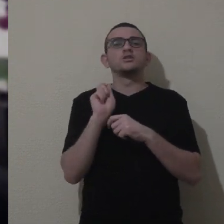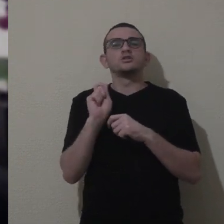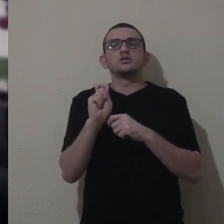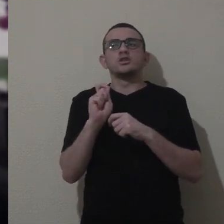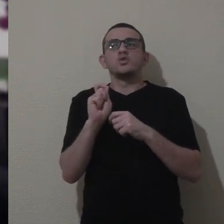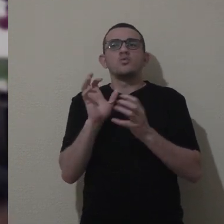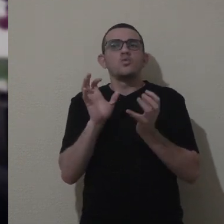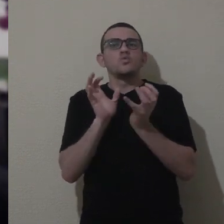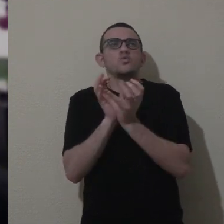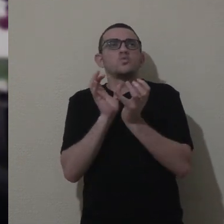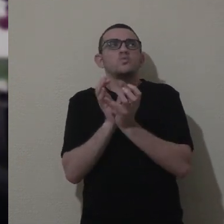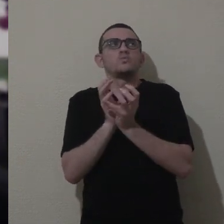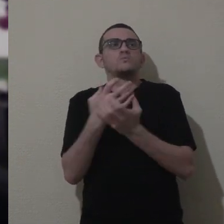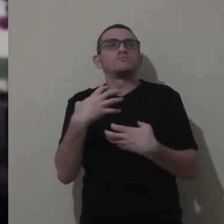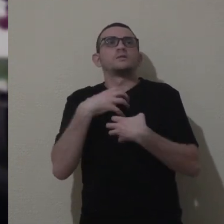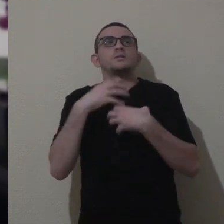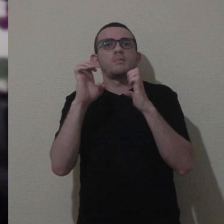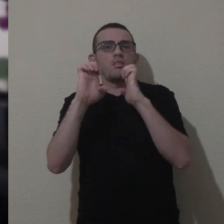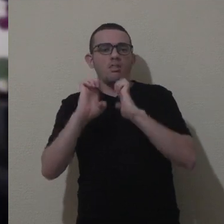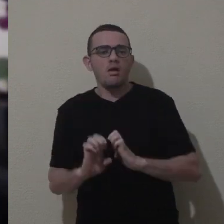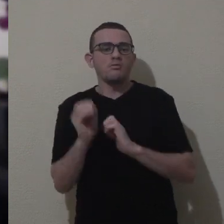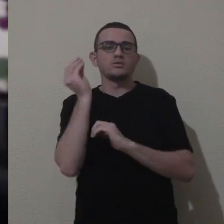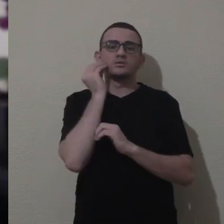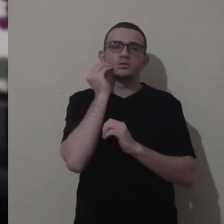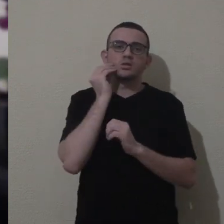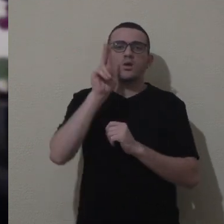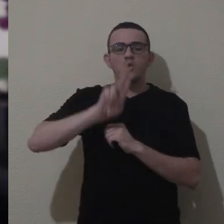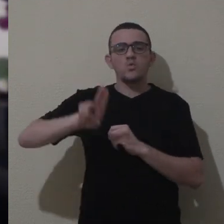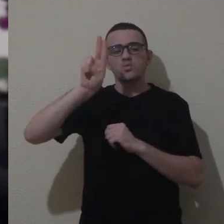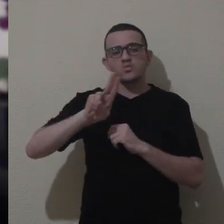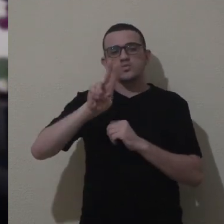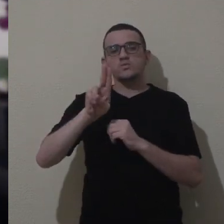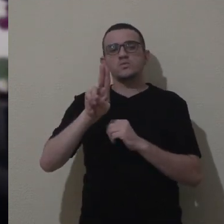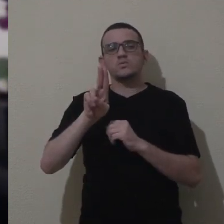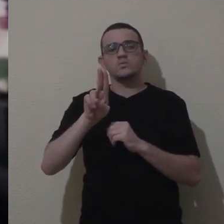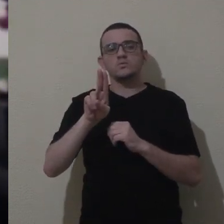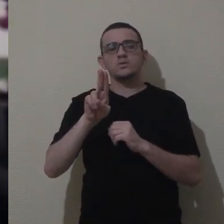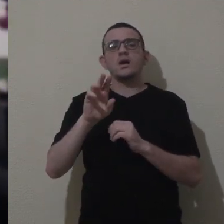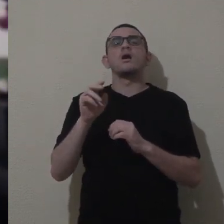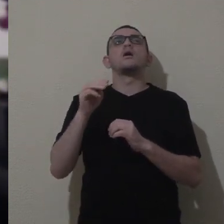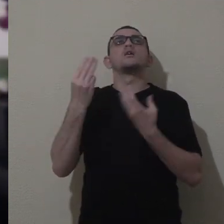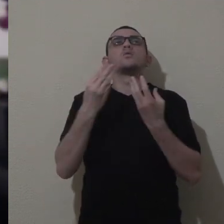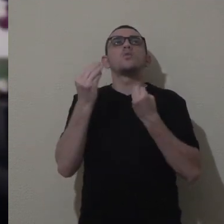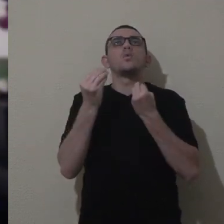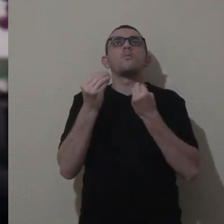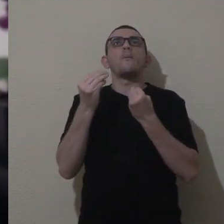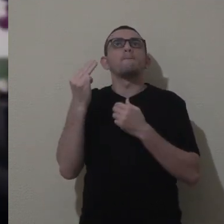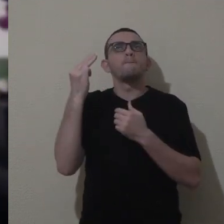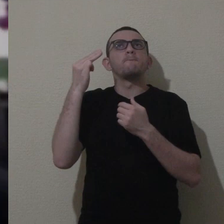um senso coletivo ético de tentarmos usar ela de uma maneira